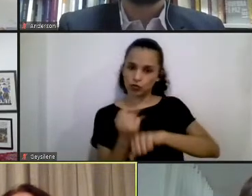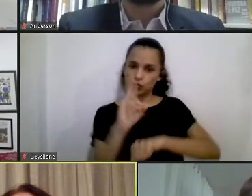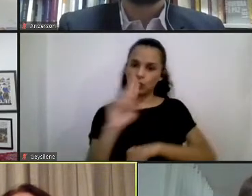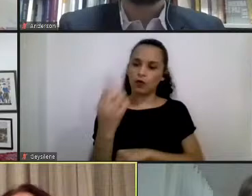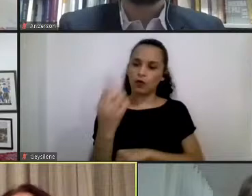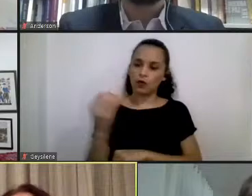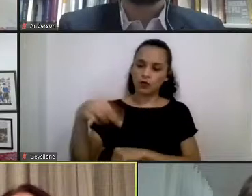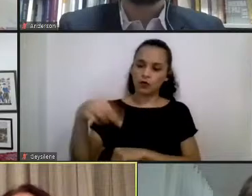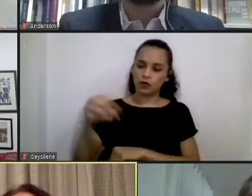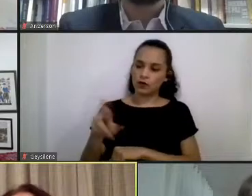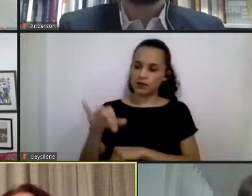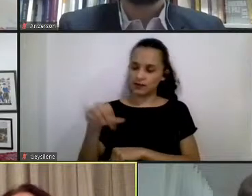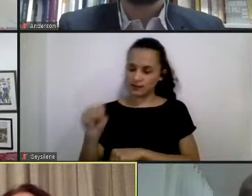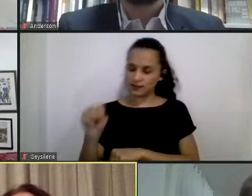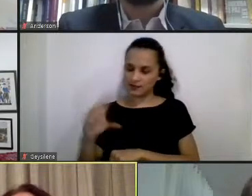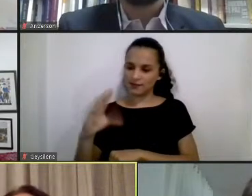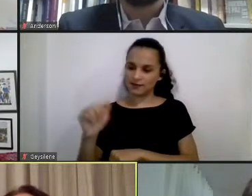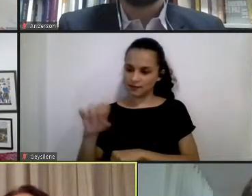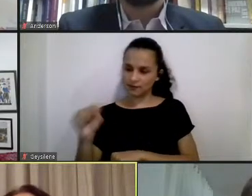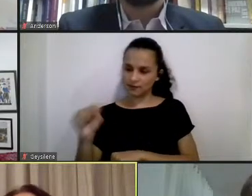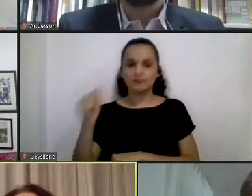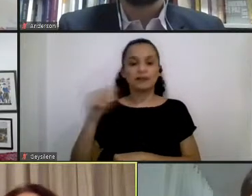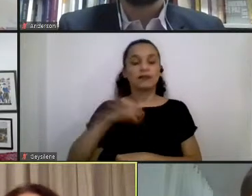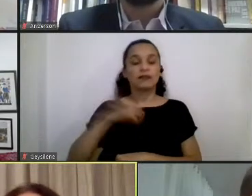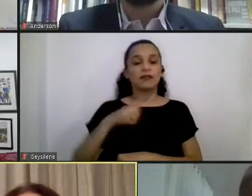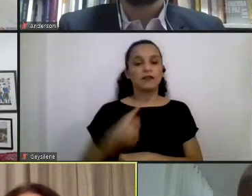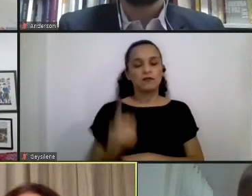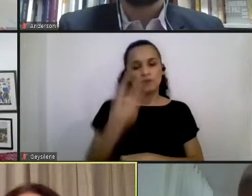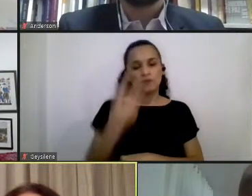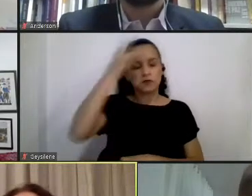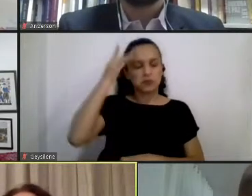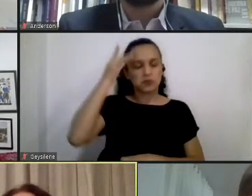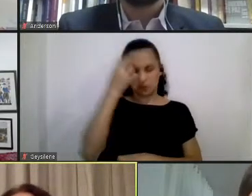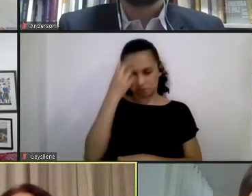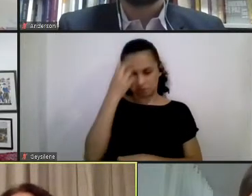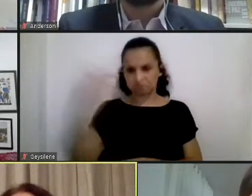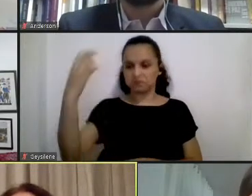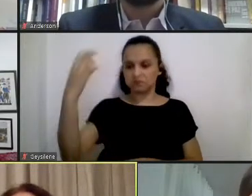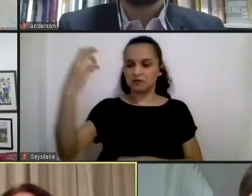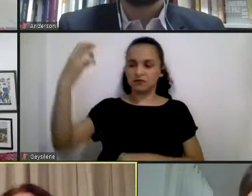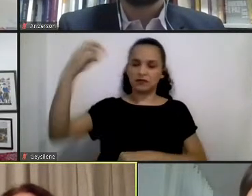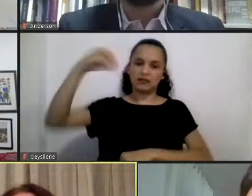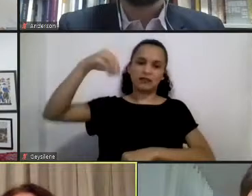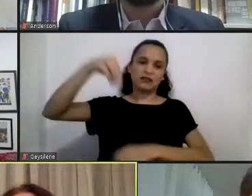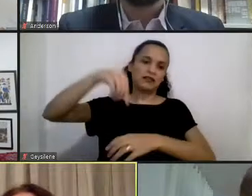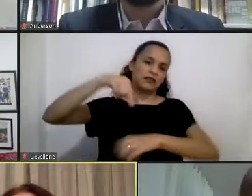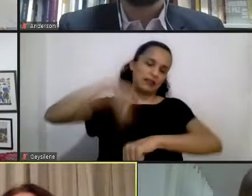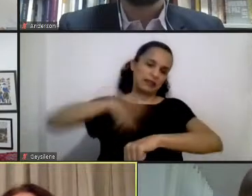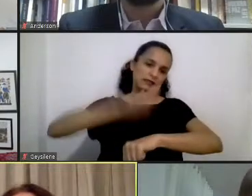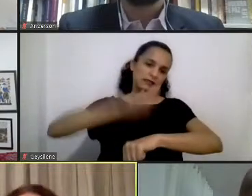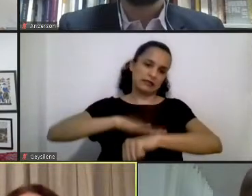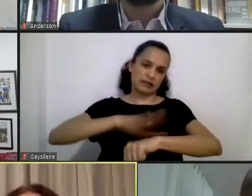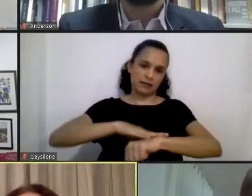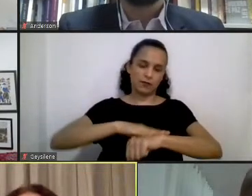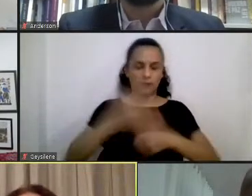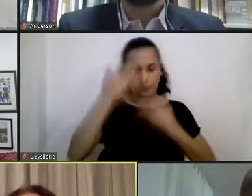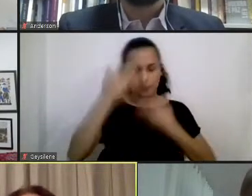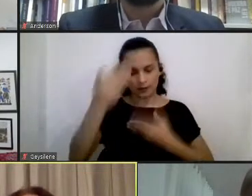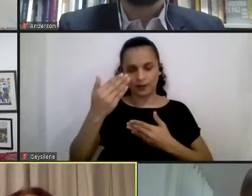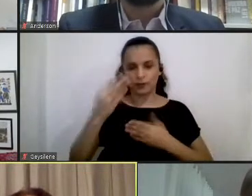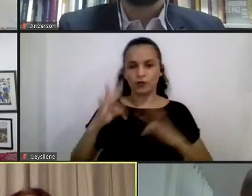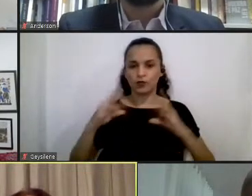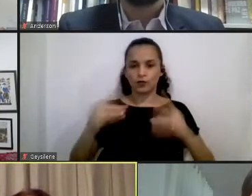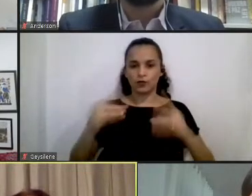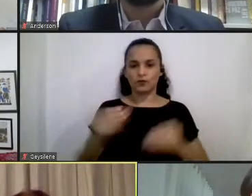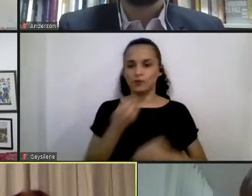maiores intelectuais da contemporaneidade. Muito obrigada. Tenham todos uma boa noite e uma excelente